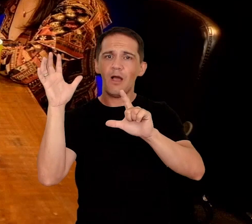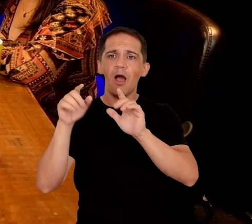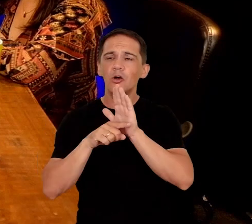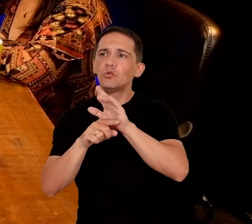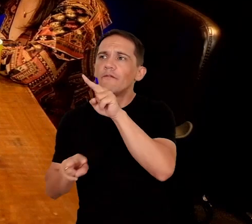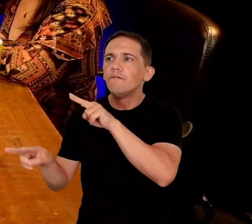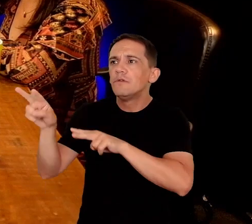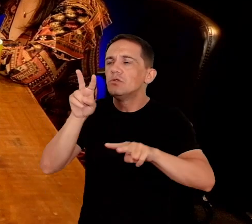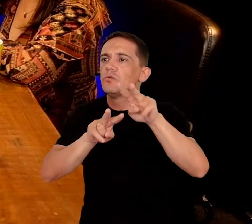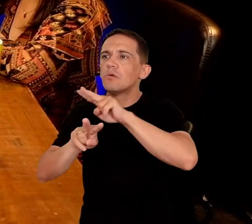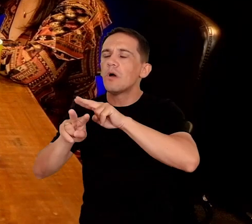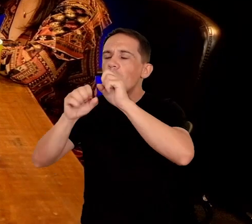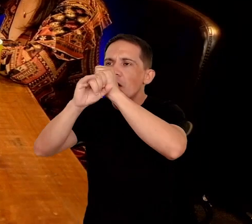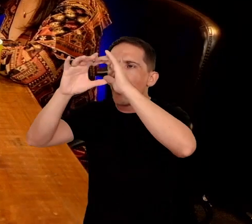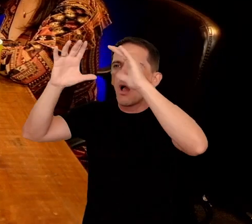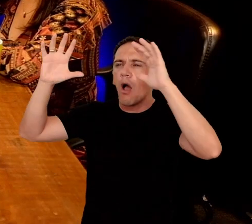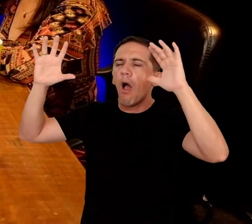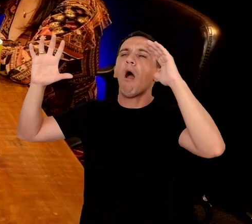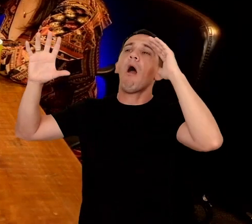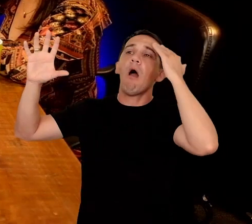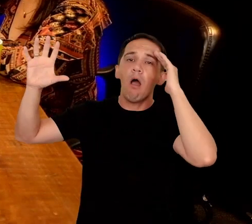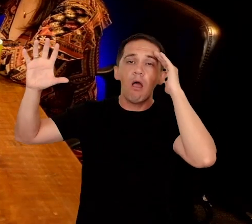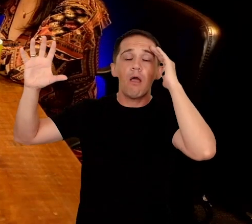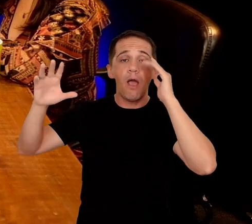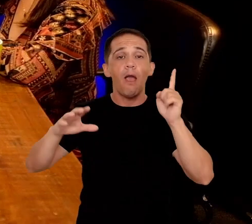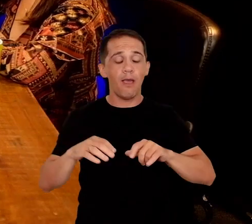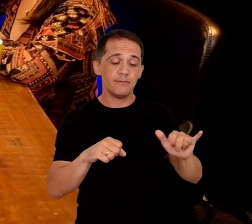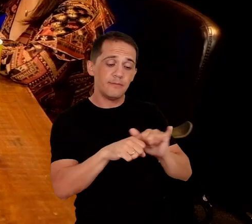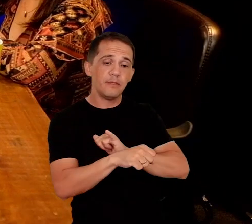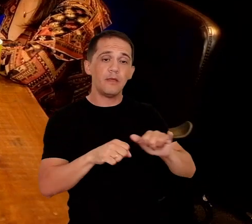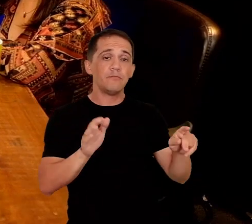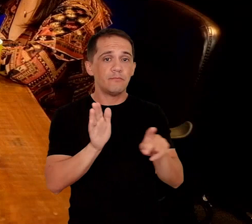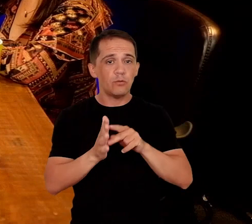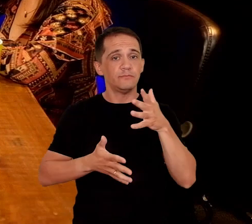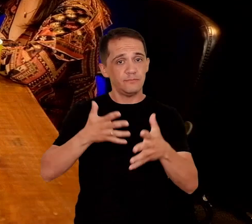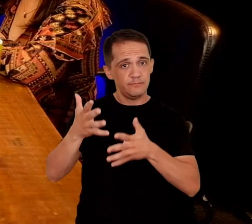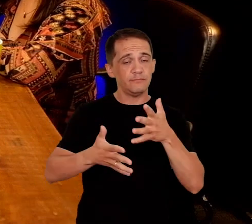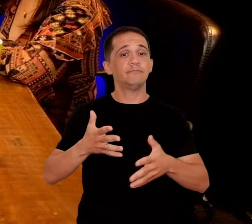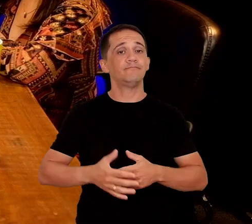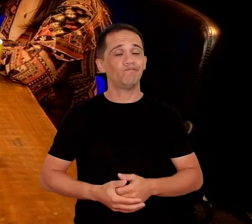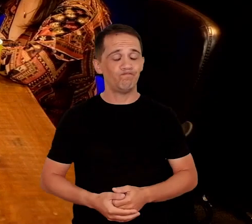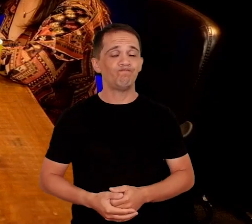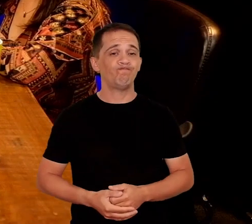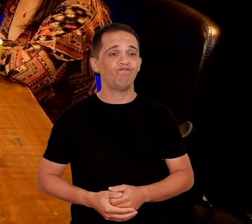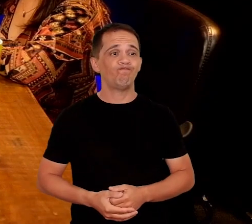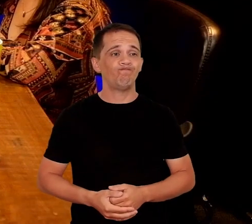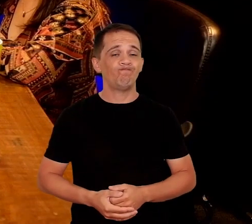que é mais um recurso da Libras, para poder ajudar o surdo a entender. Né? Próprias expressões atuais, né,